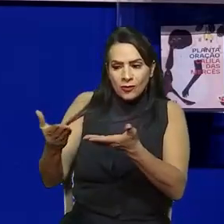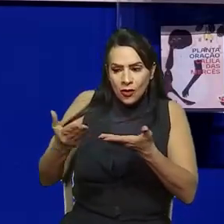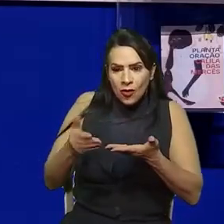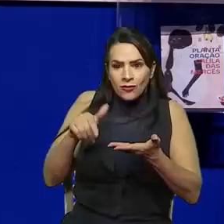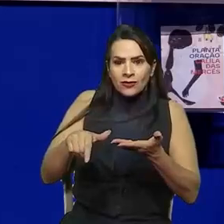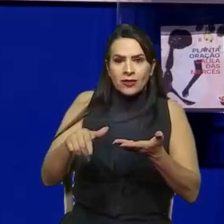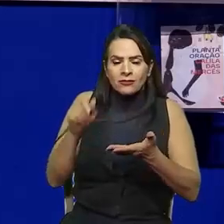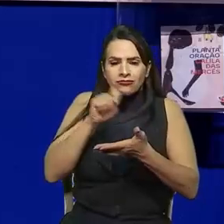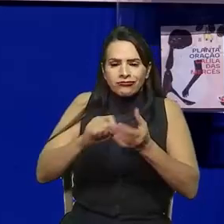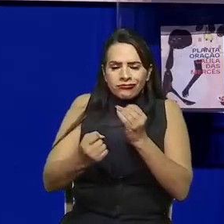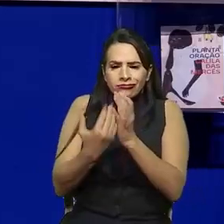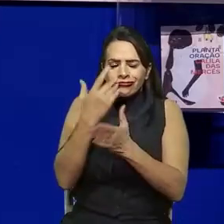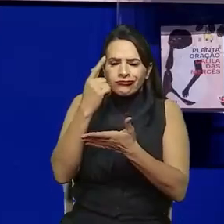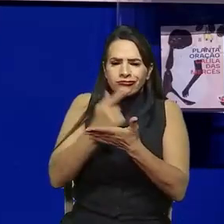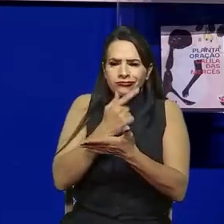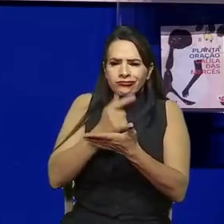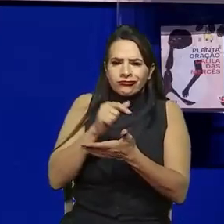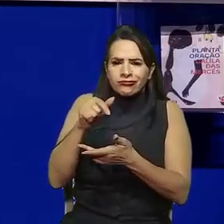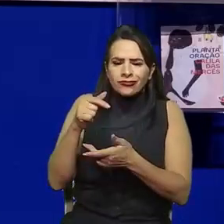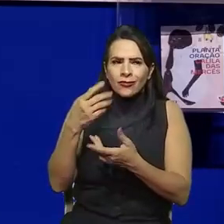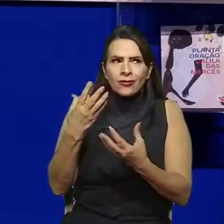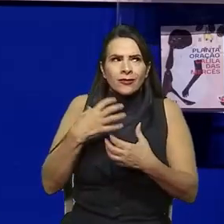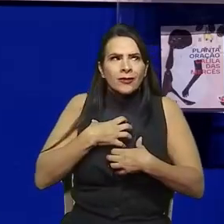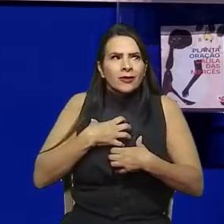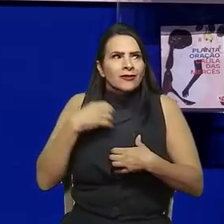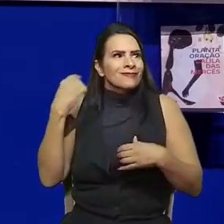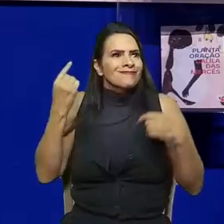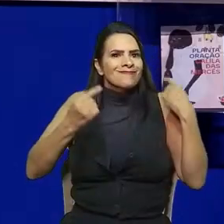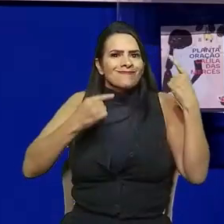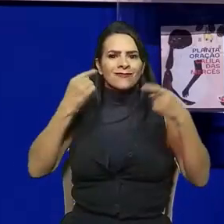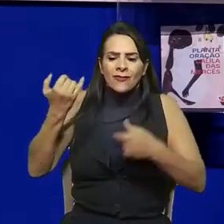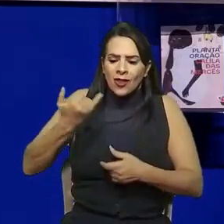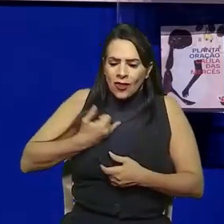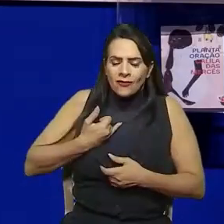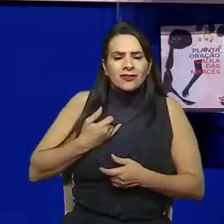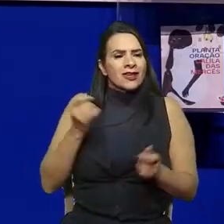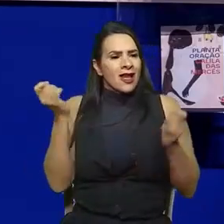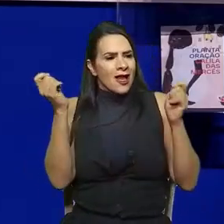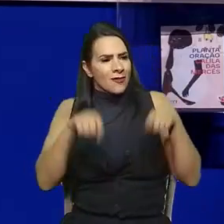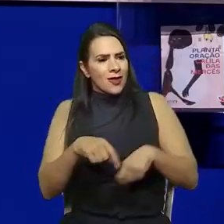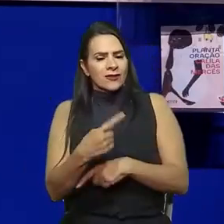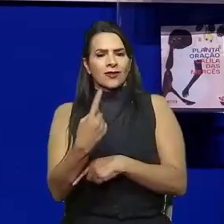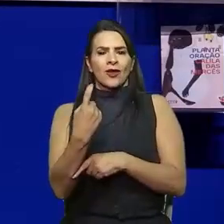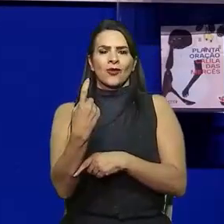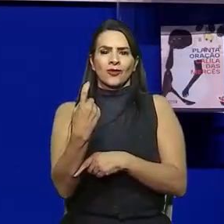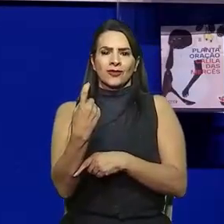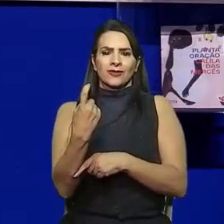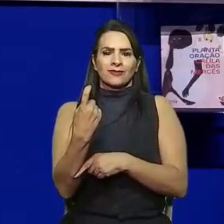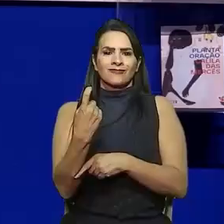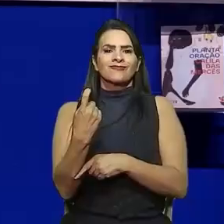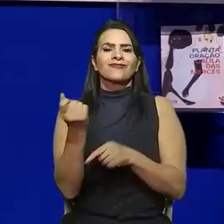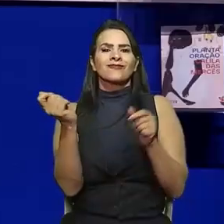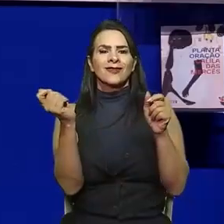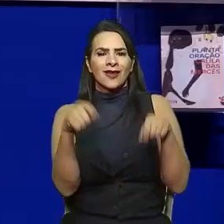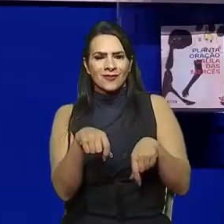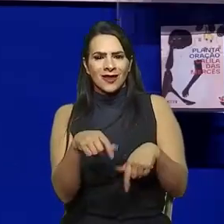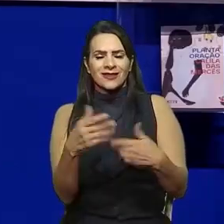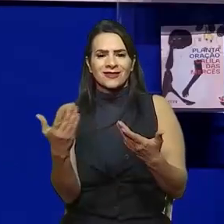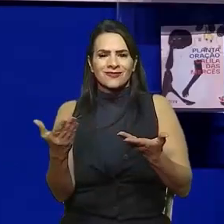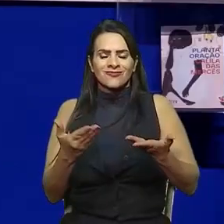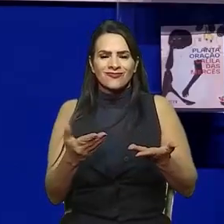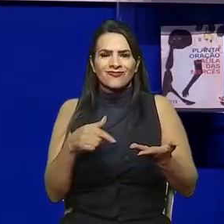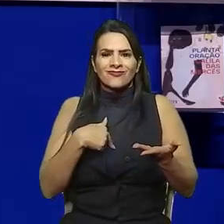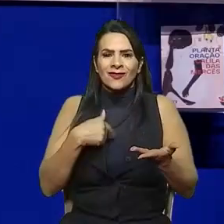eles disseram assim: Scott, só você é capaz de escrever esse livro hoje, porque você é poeta e